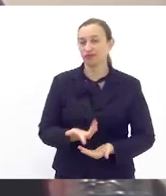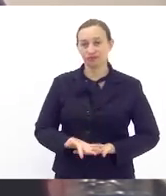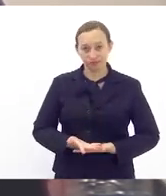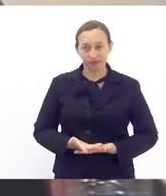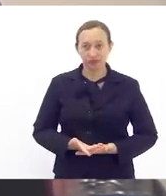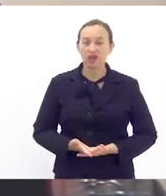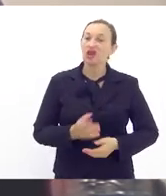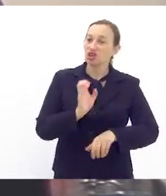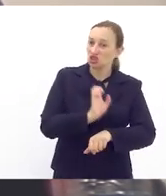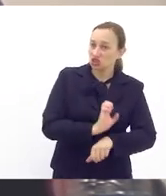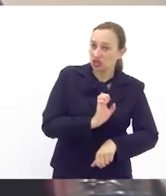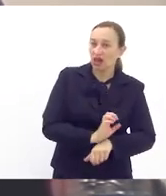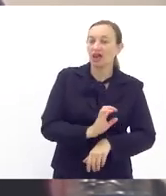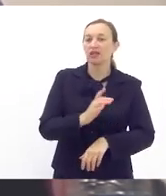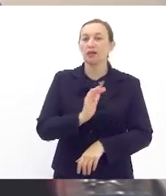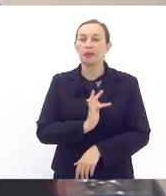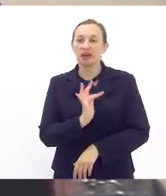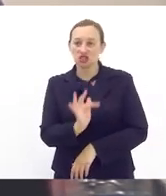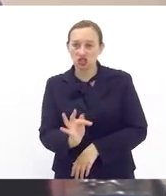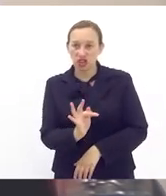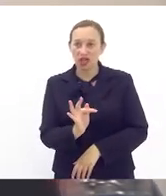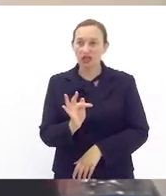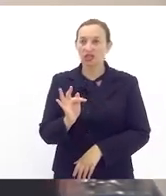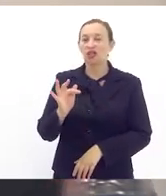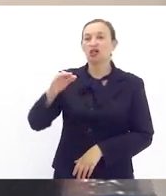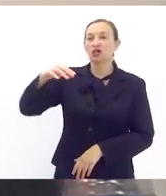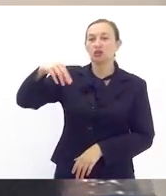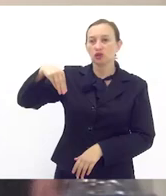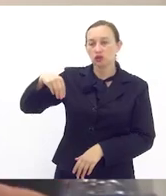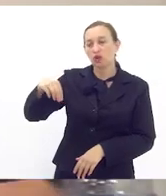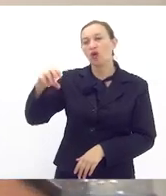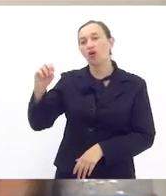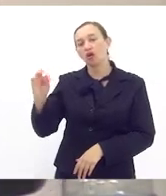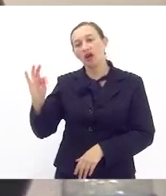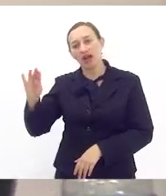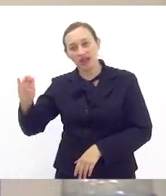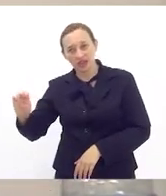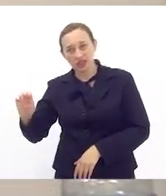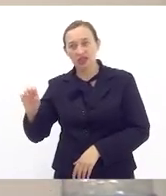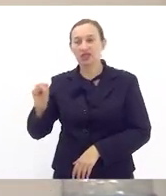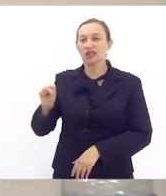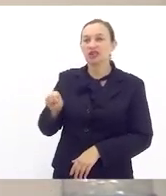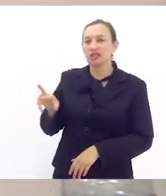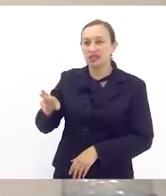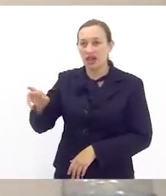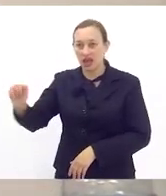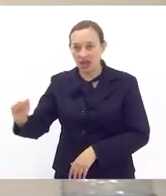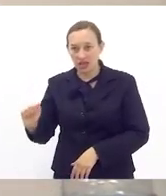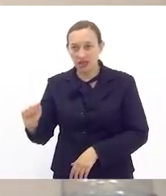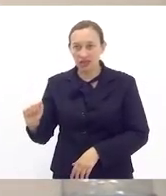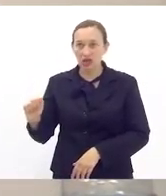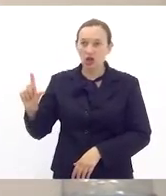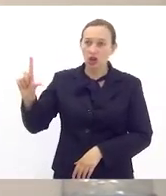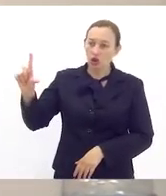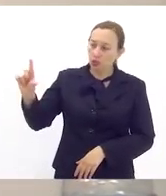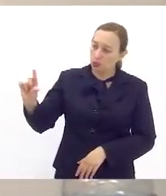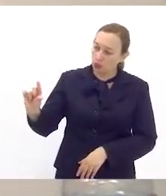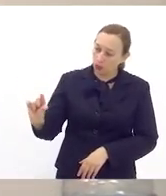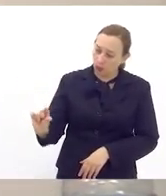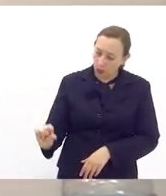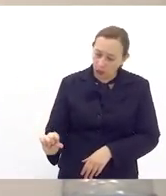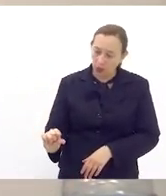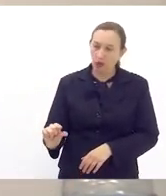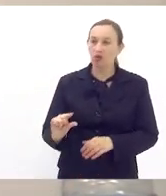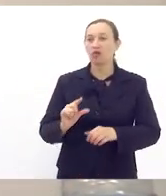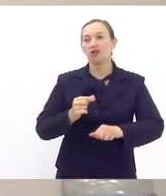o estado Baixada Litorânea região noroeste região norte Região Serrana vai esvaziando investimento porque essa